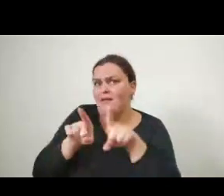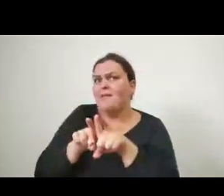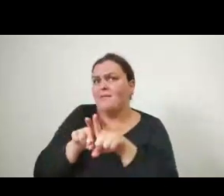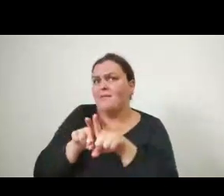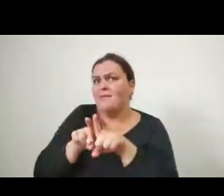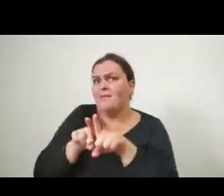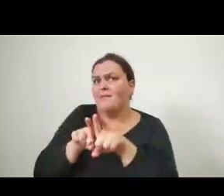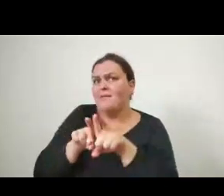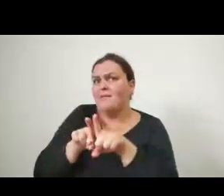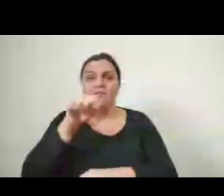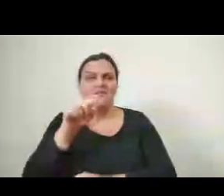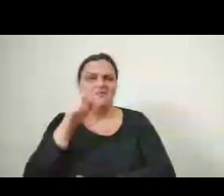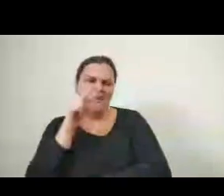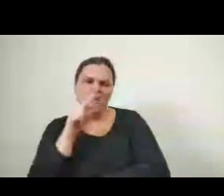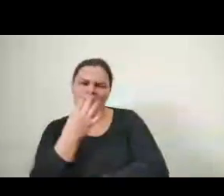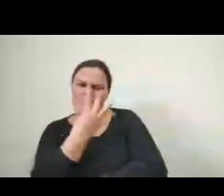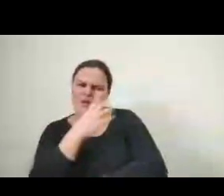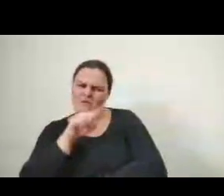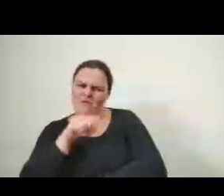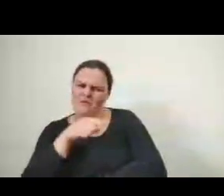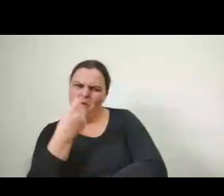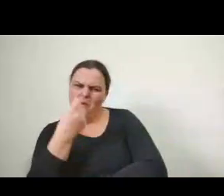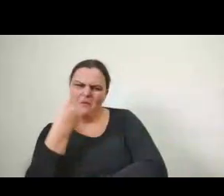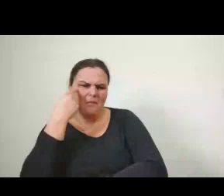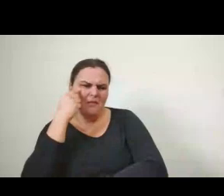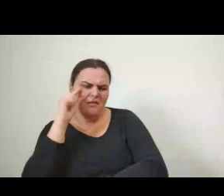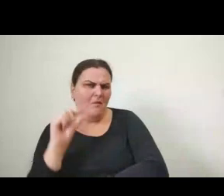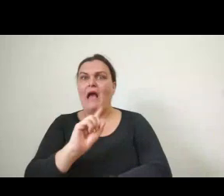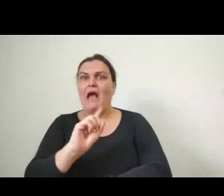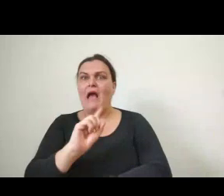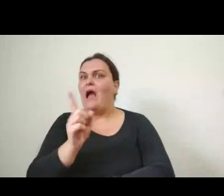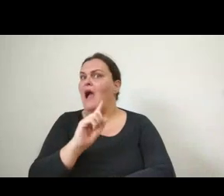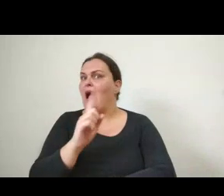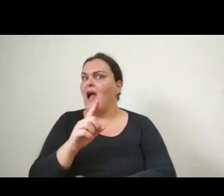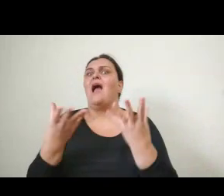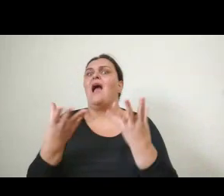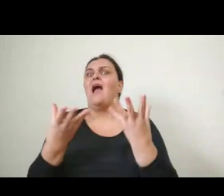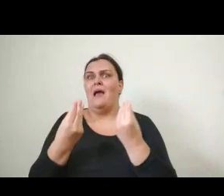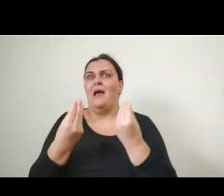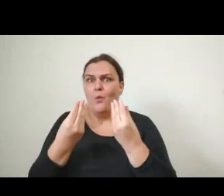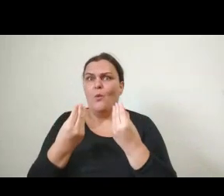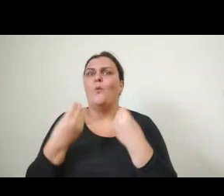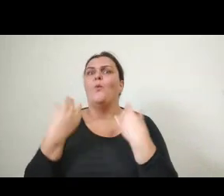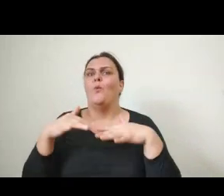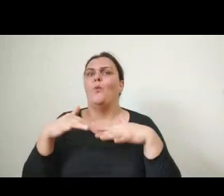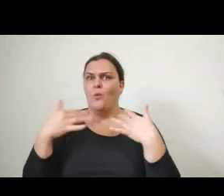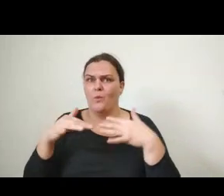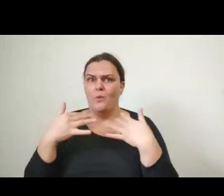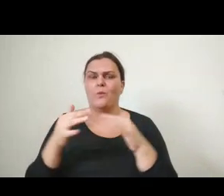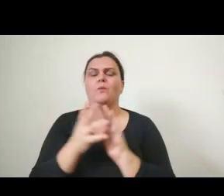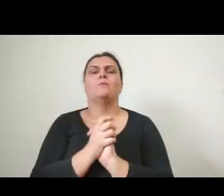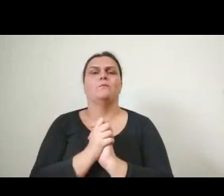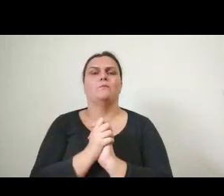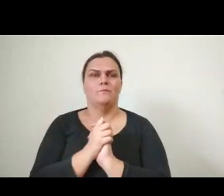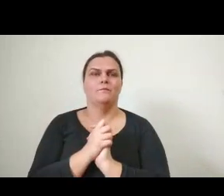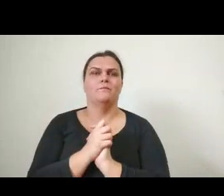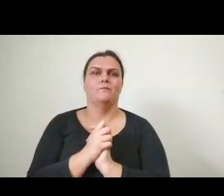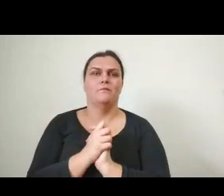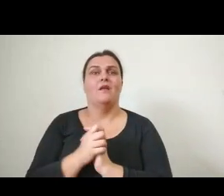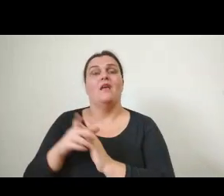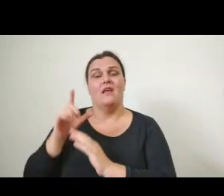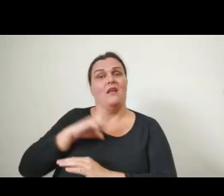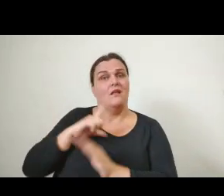Mas tem previsões ainda, eu diria, mais pessimistas. mostro